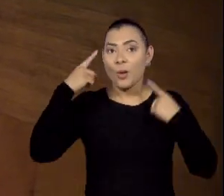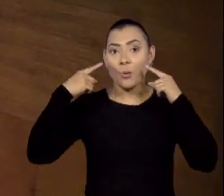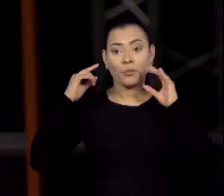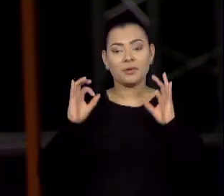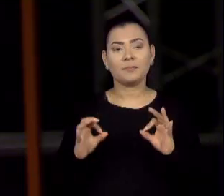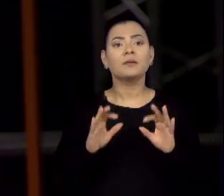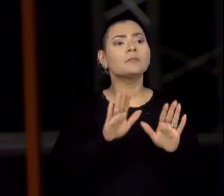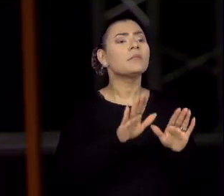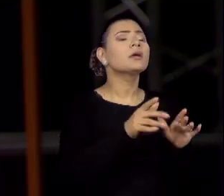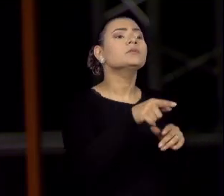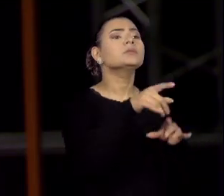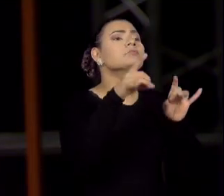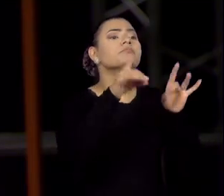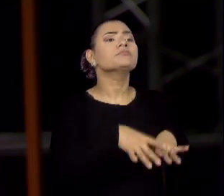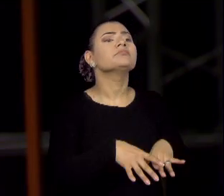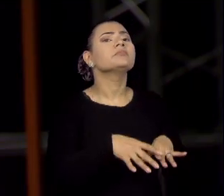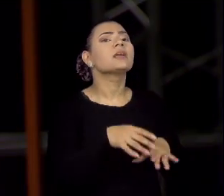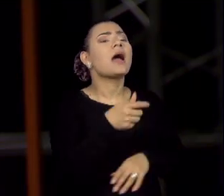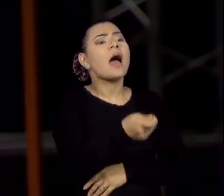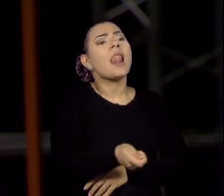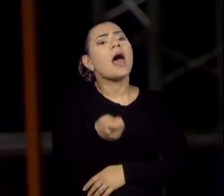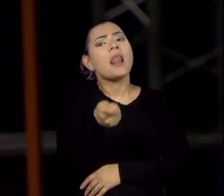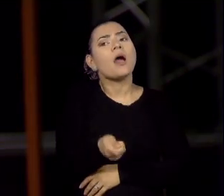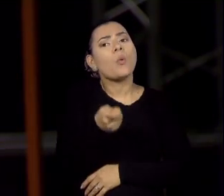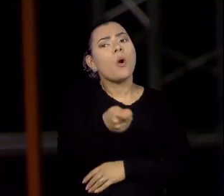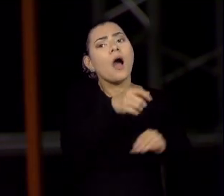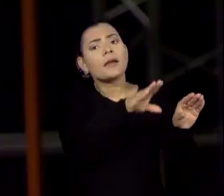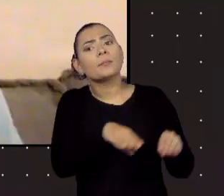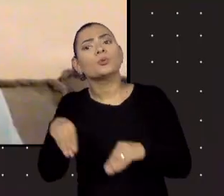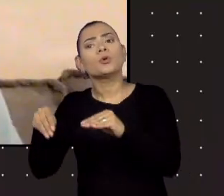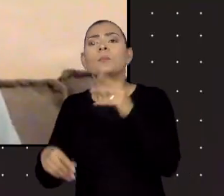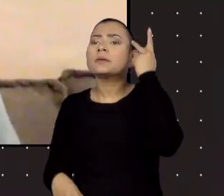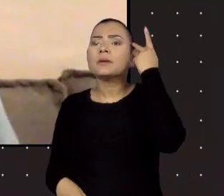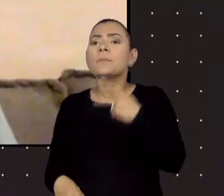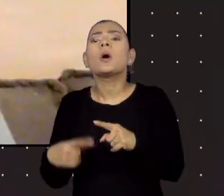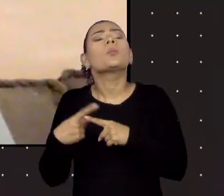te levou a sair de lá, então, de Araraquara, para morar em São Paulo?